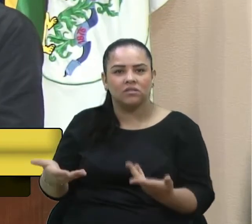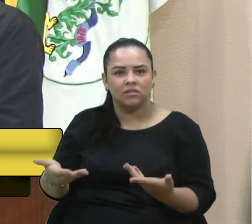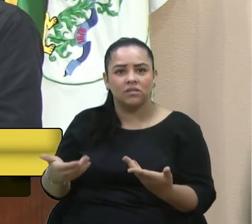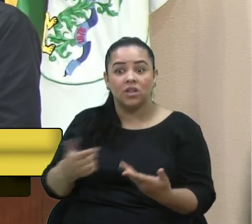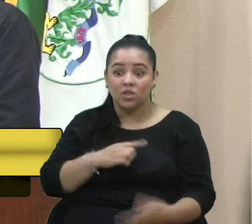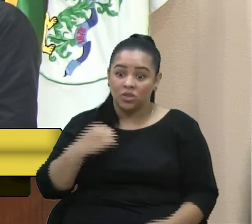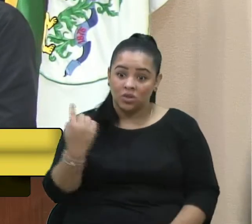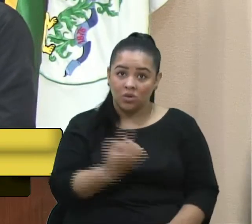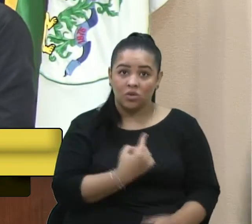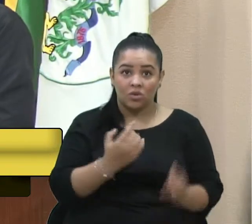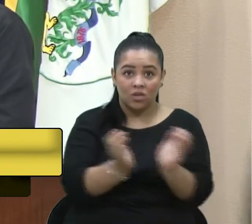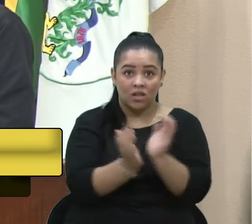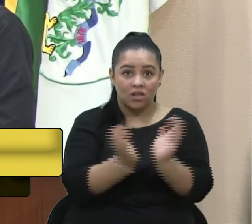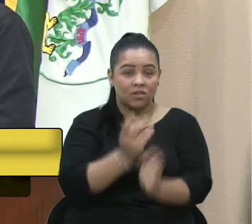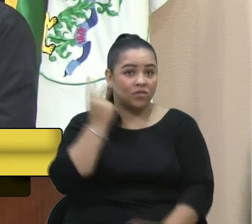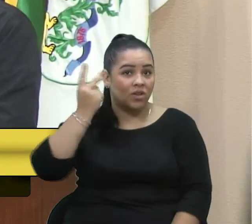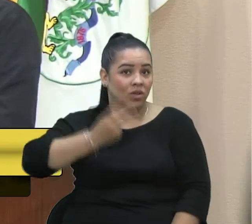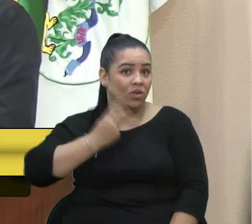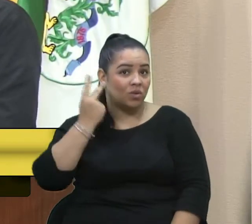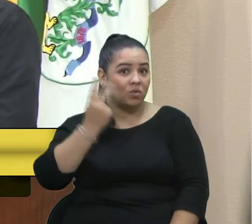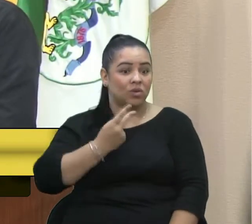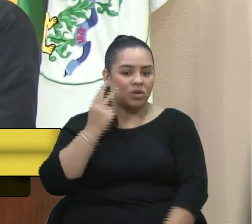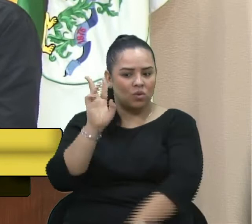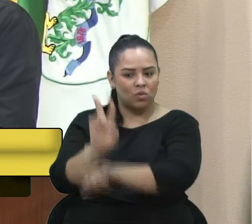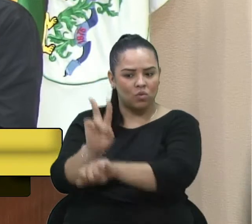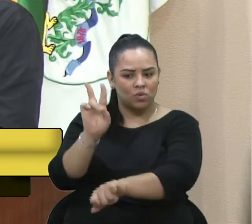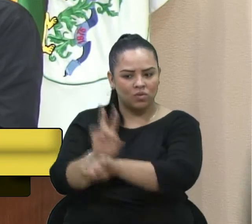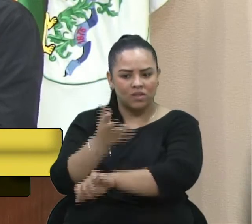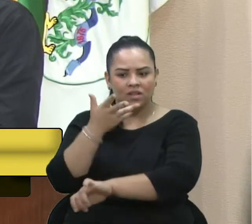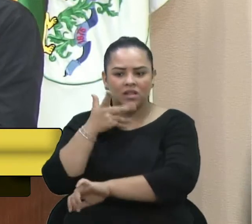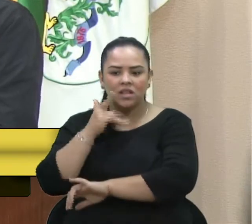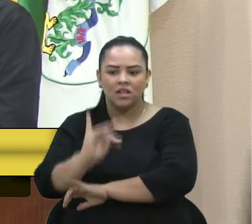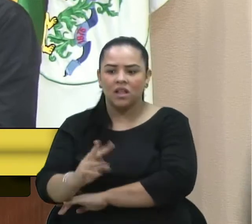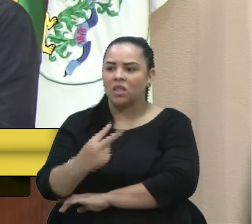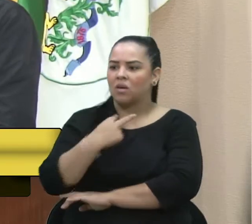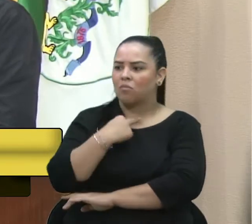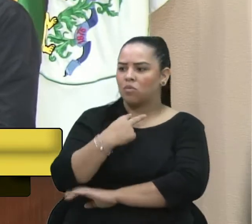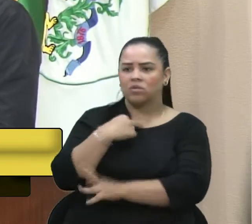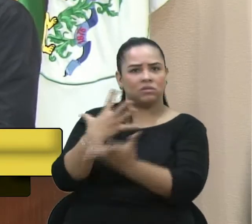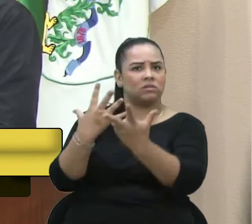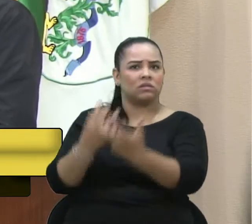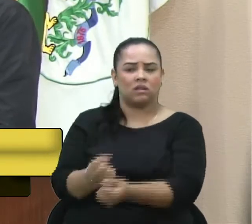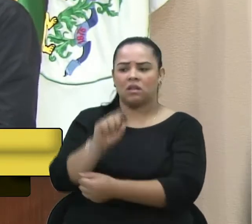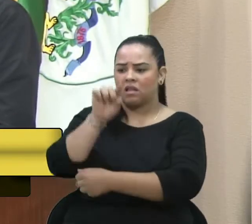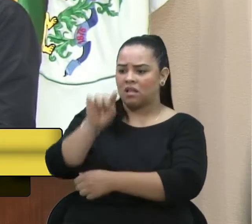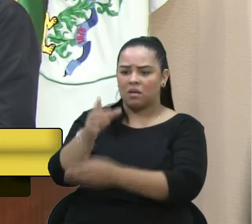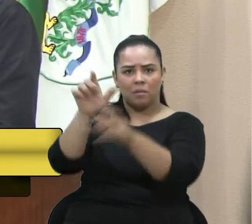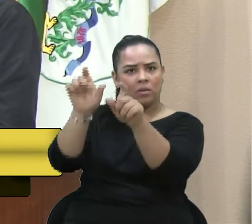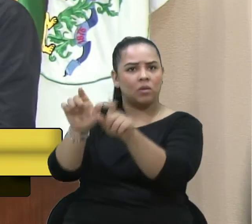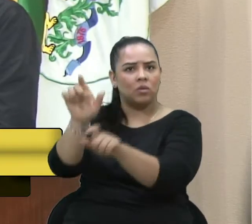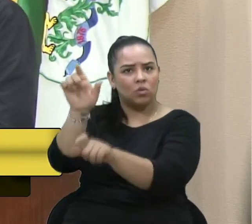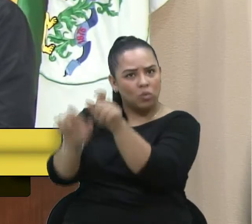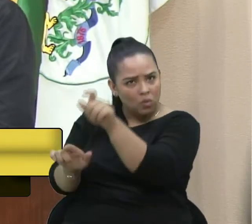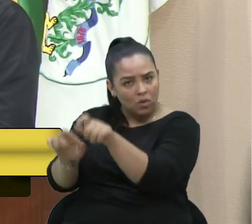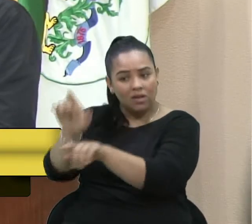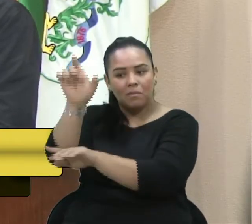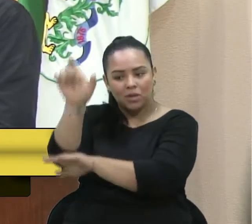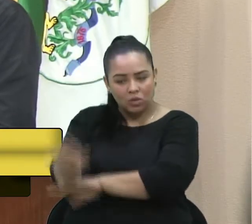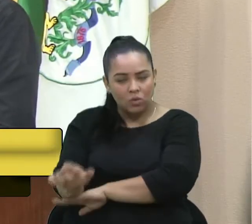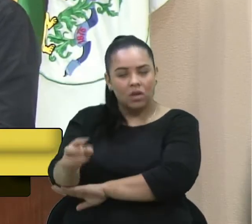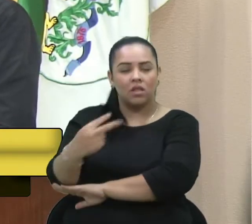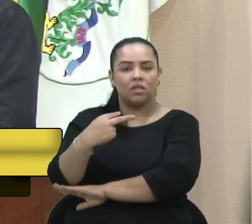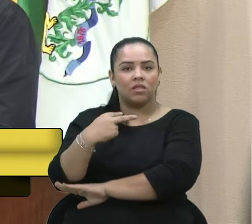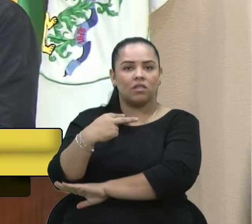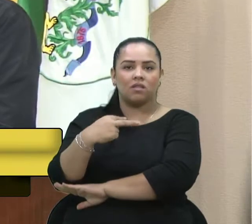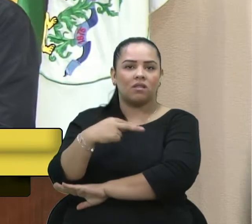como protetores das nossas crianças, não podemos aceitar que essa pessoa não seja demitida e